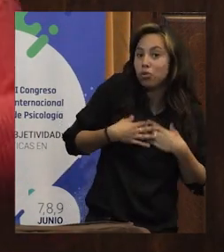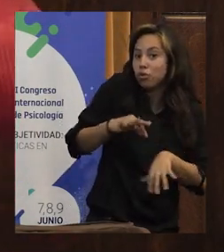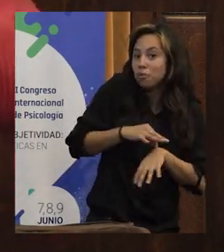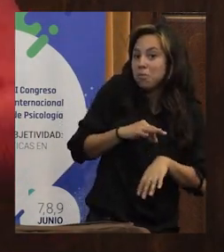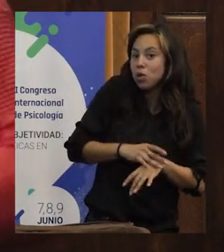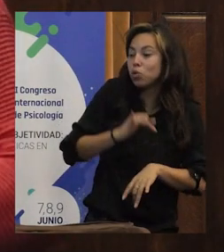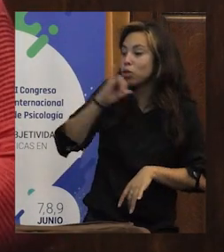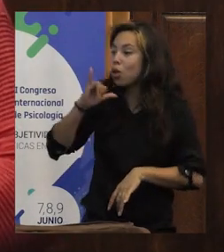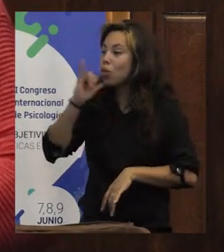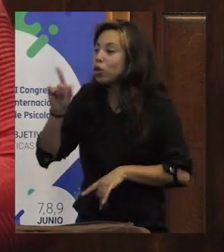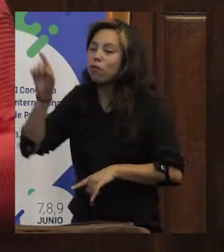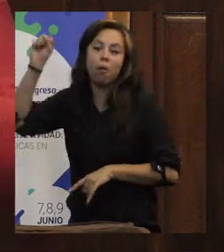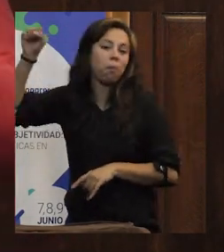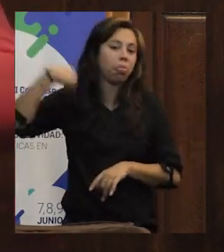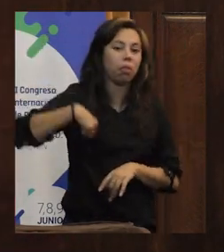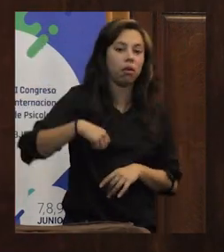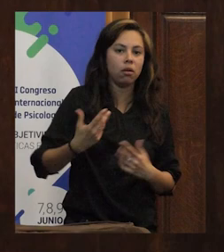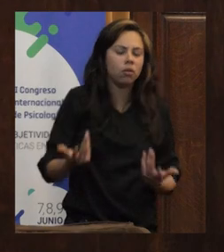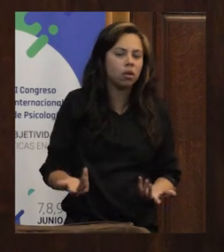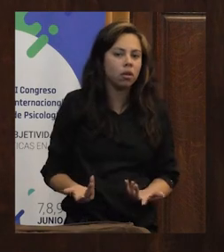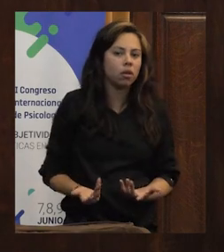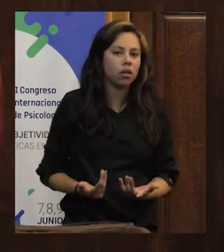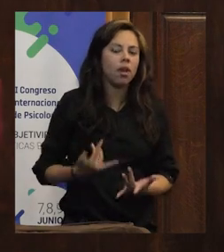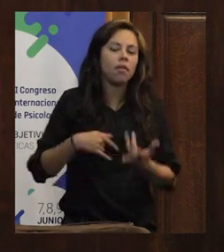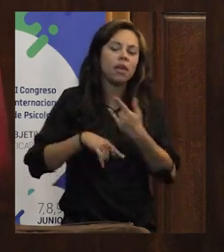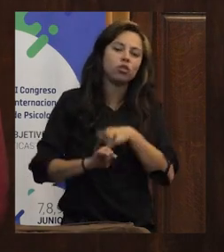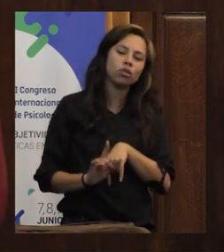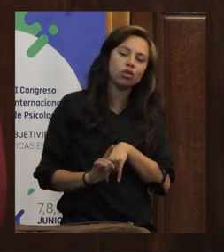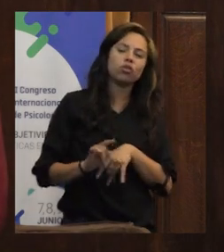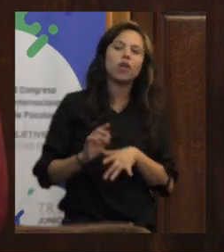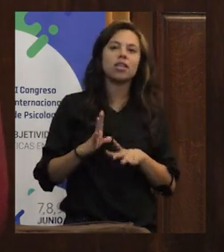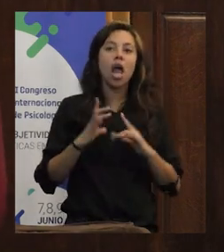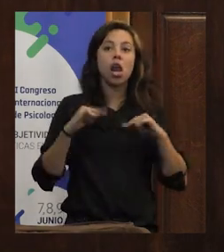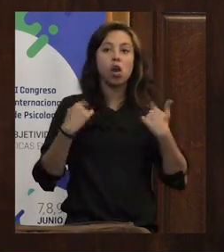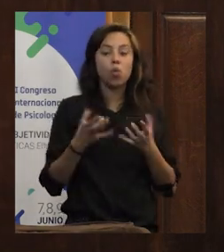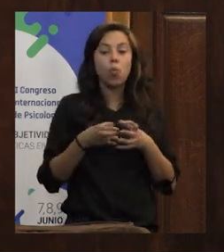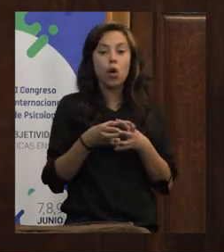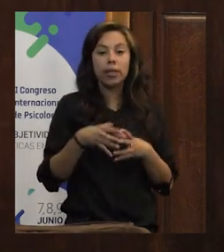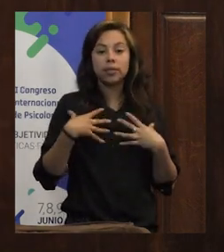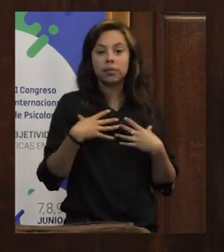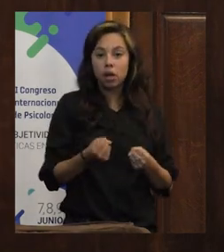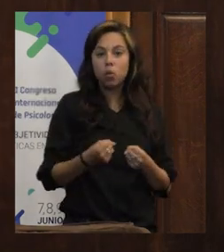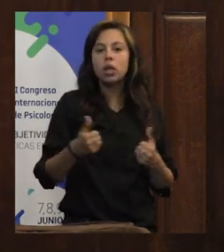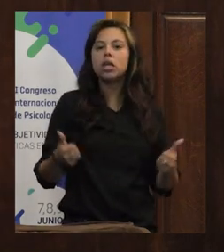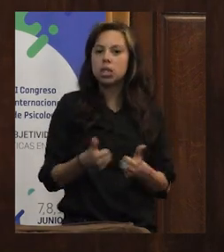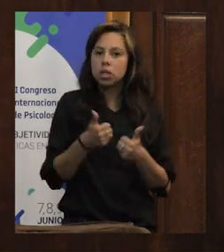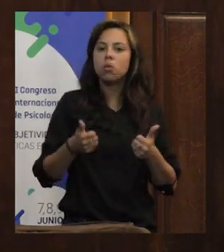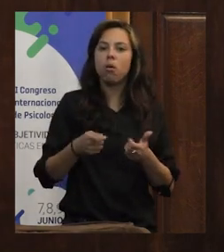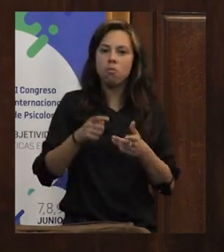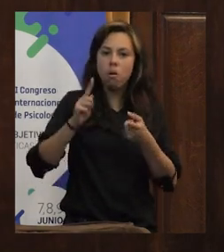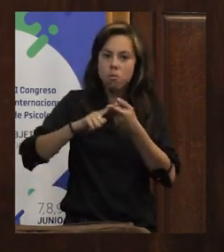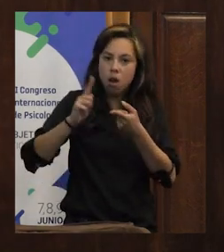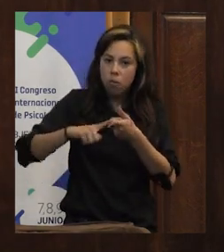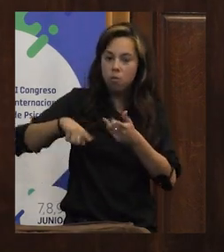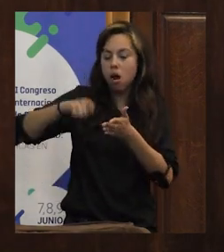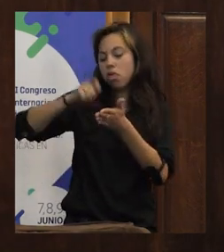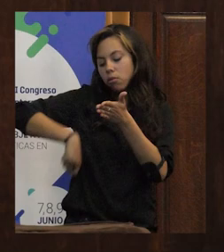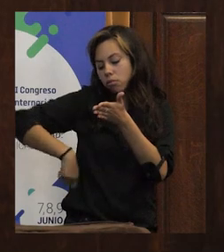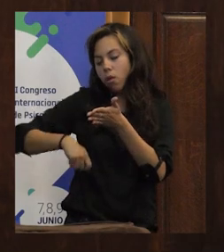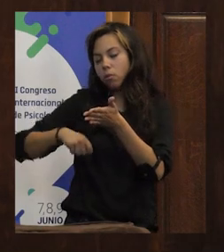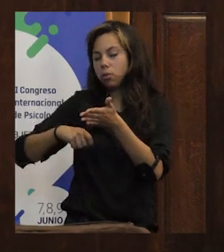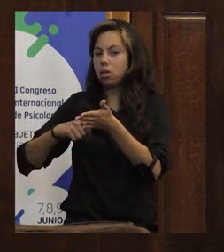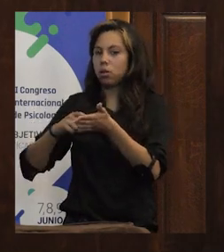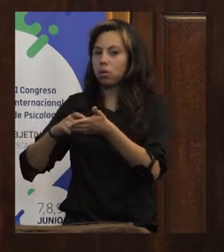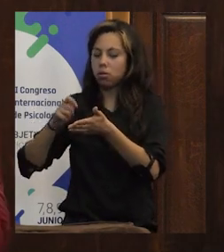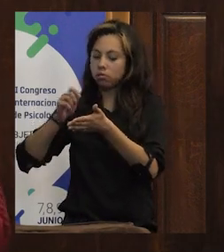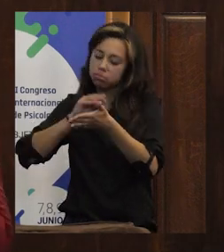não, como um escudo, para que possam fazer seu trabalho diante de